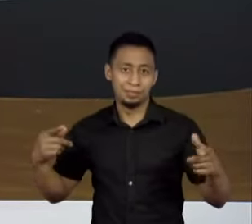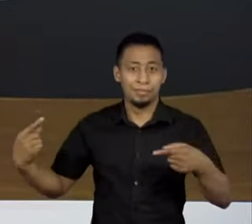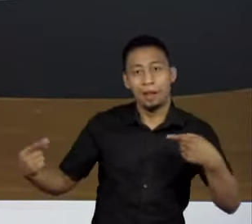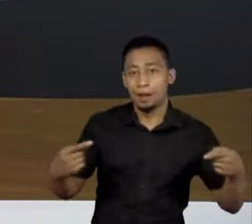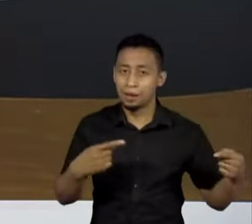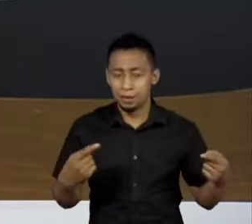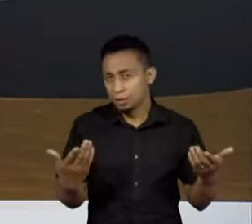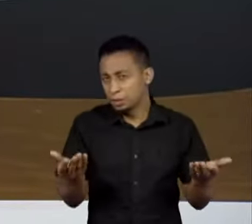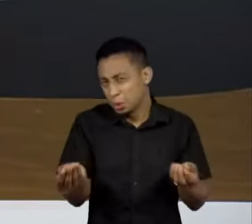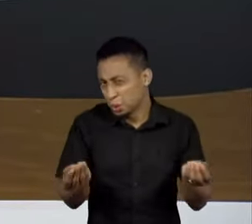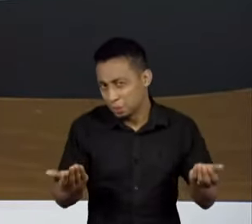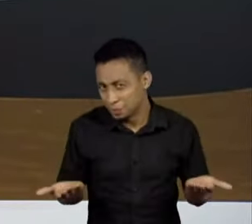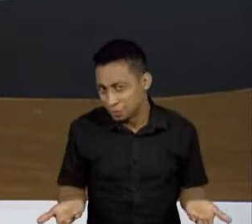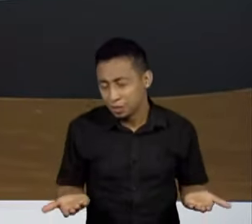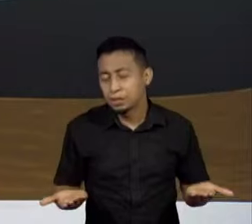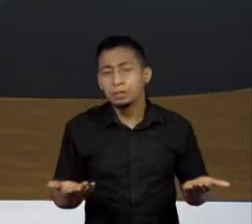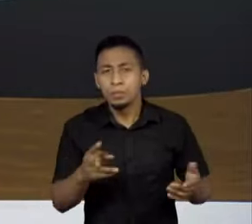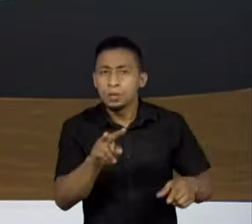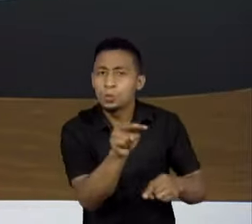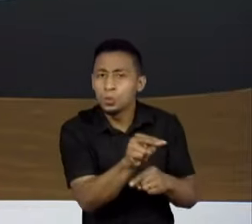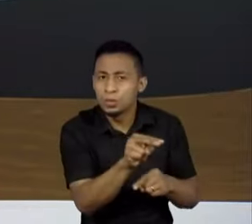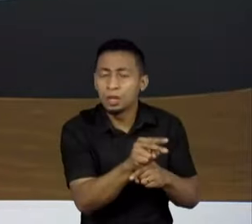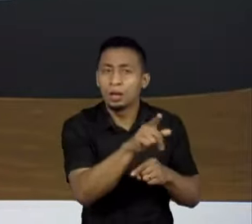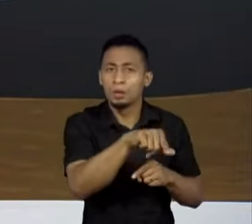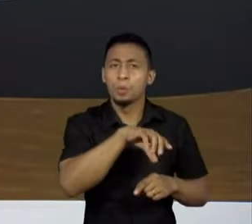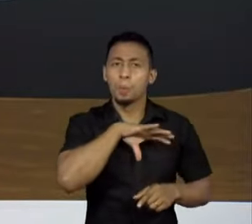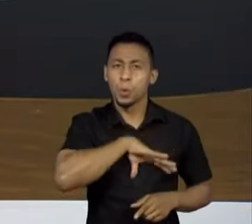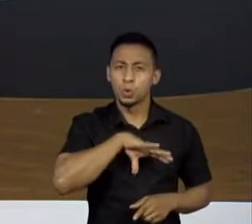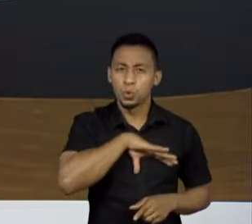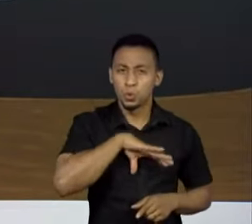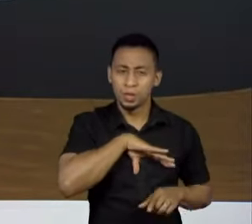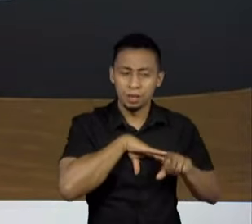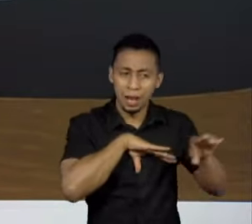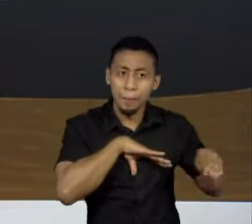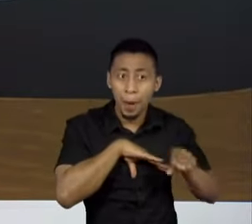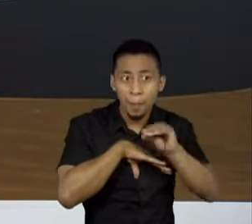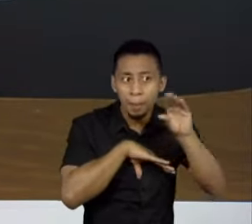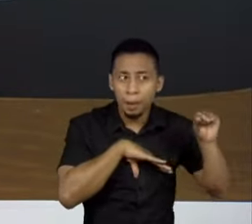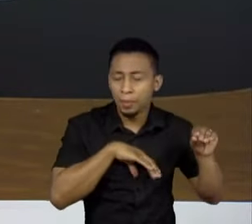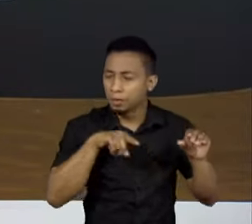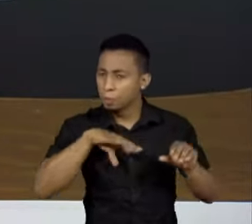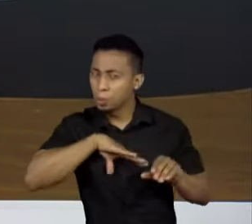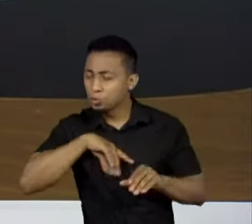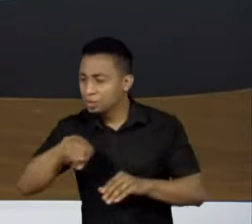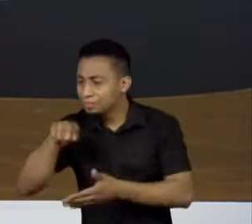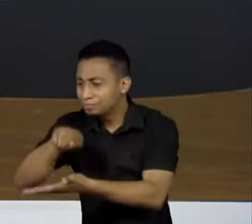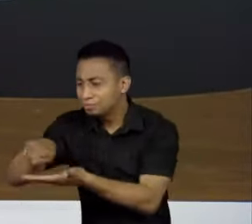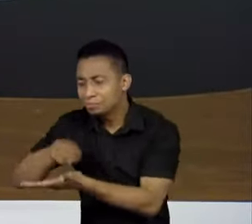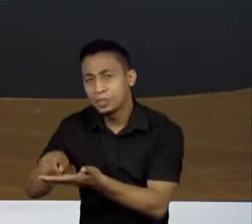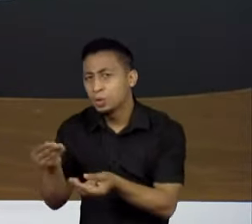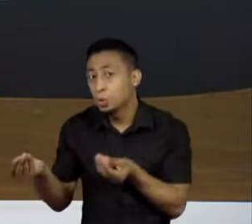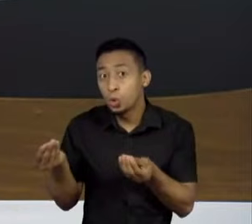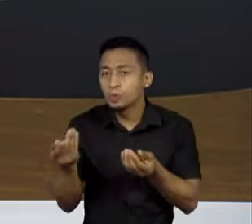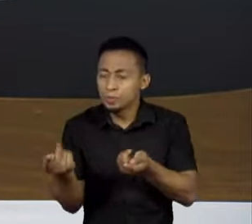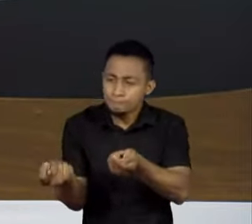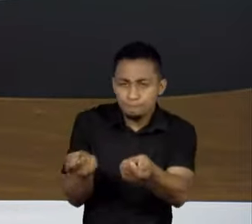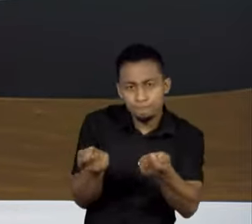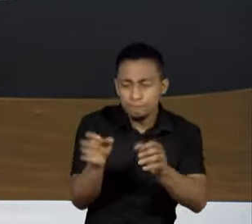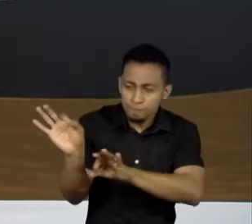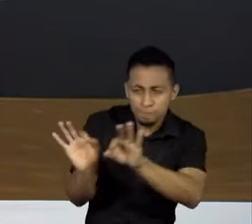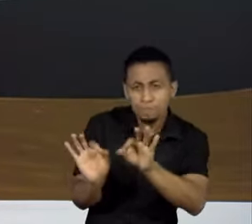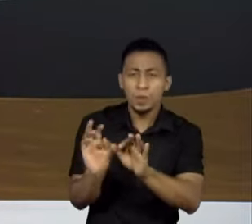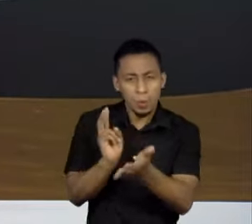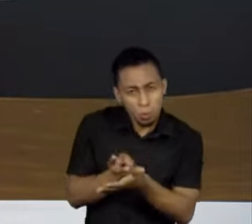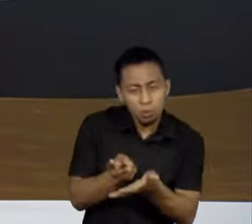em torno de se preservar ou não o português do modo como a Carolina escrevia, qual foi a sua opinião como coordenadora a